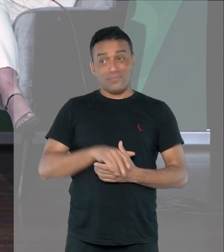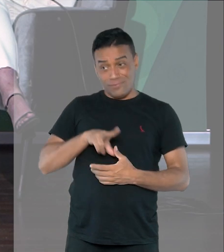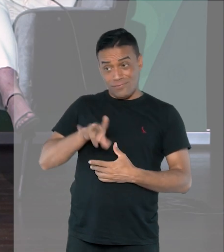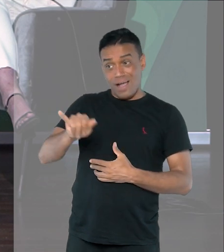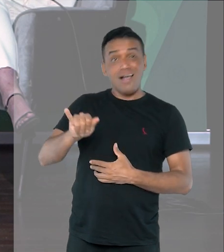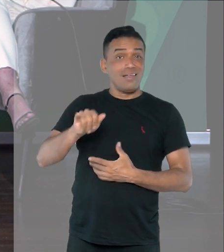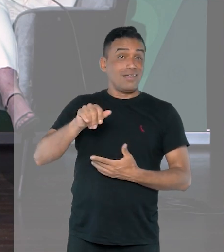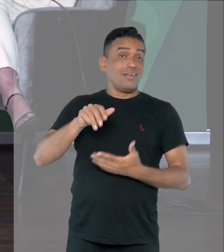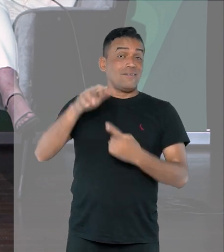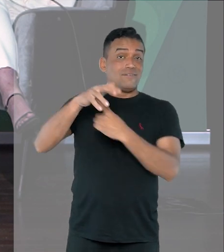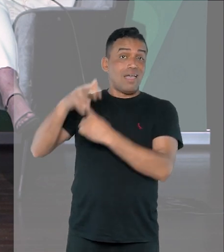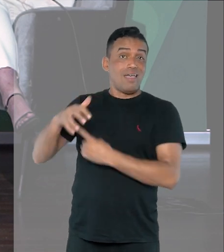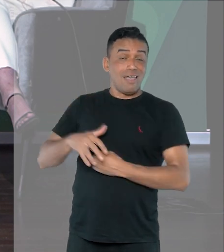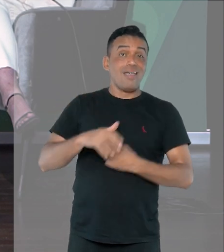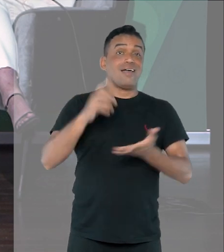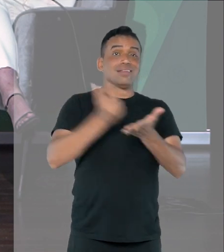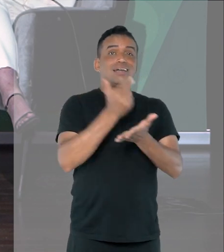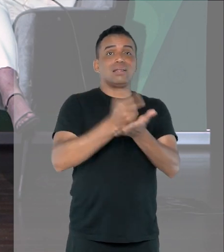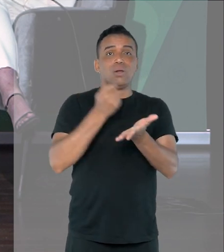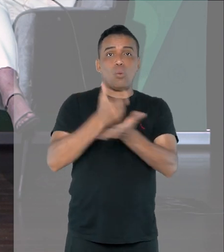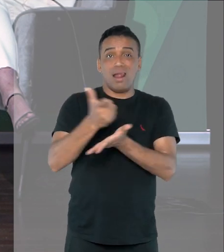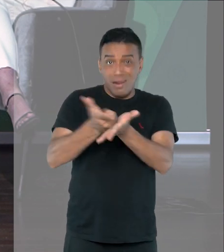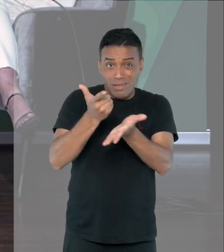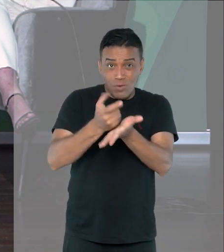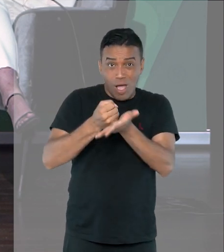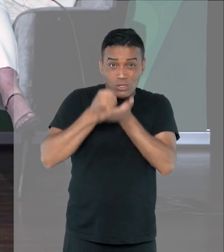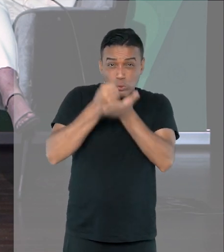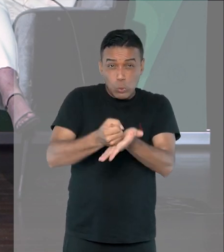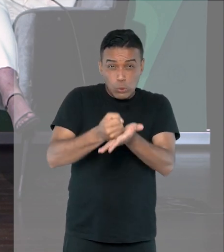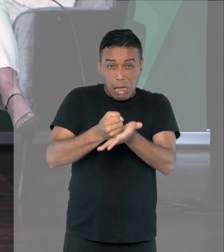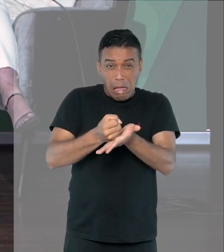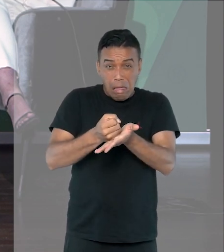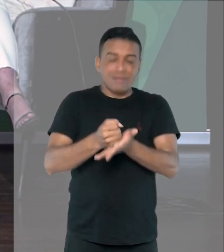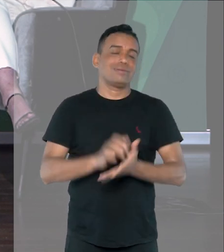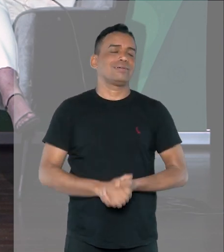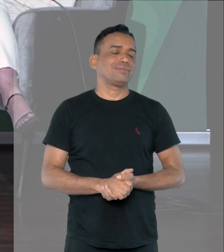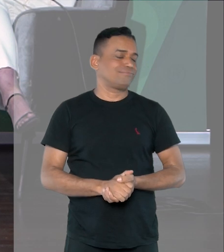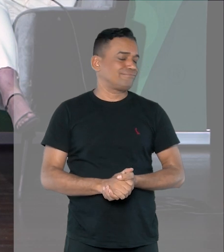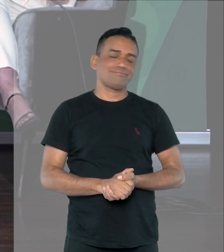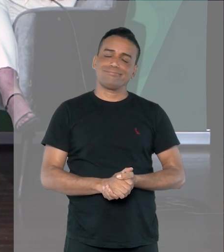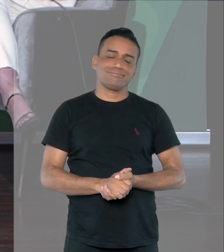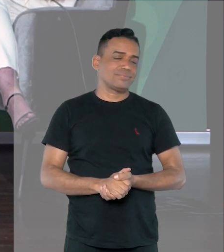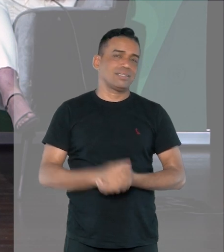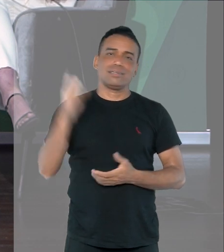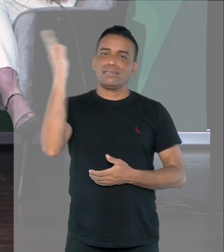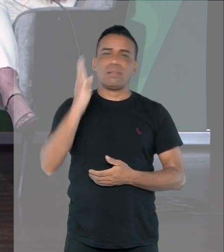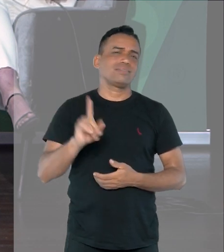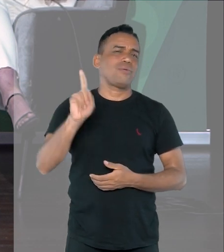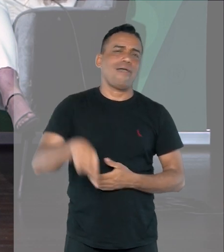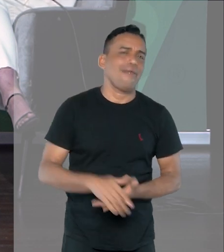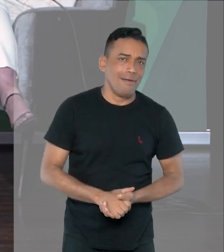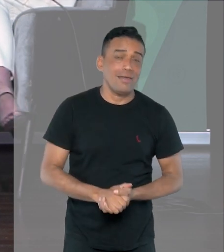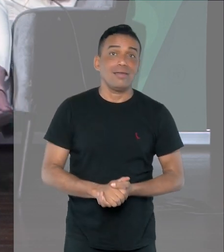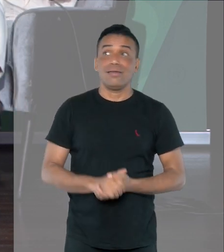comprar autoajuda, pelo amor de Deus, que Brasil é esse? Eu vivo nos aeroportos, viajando esse